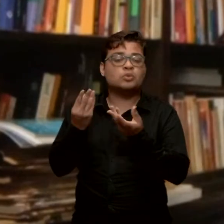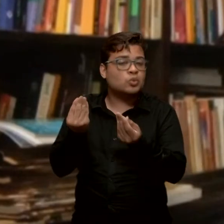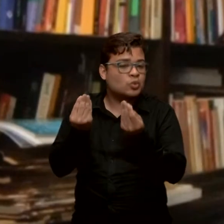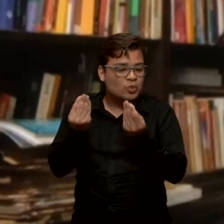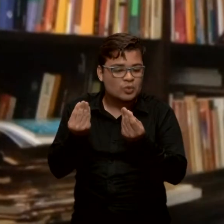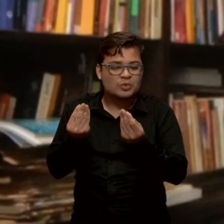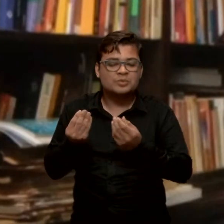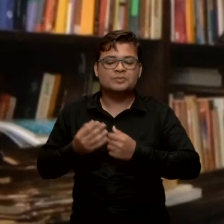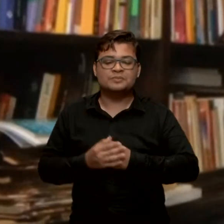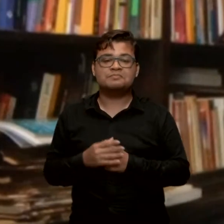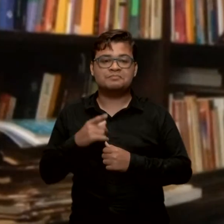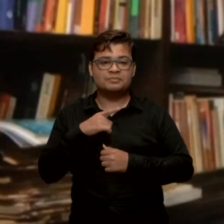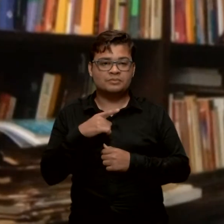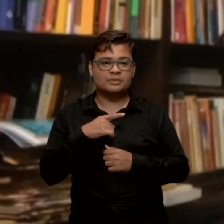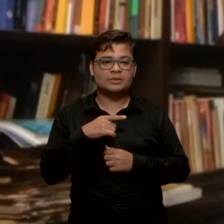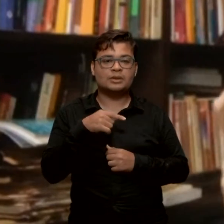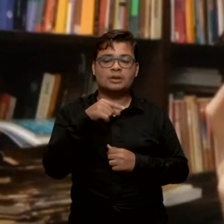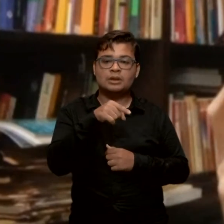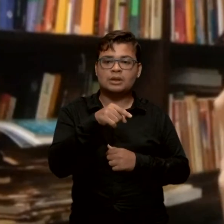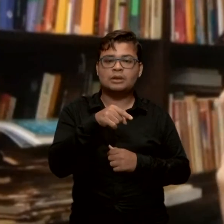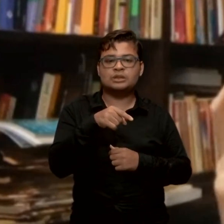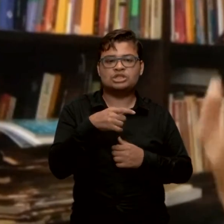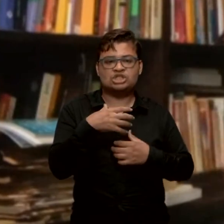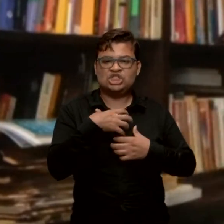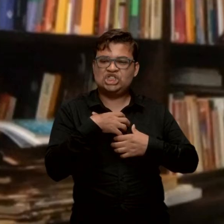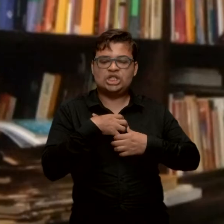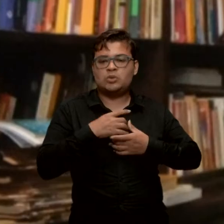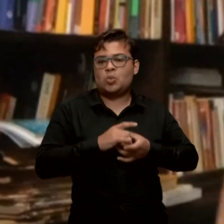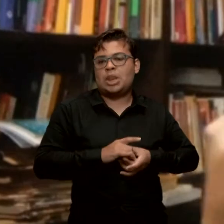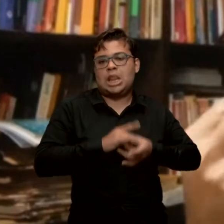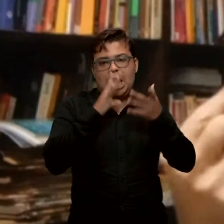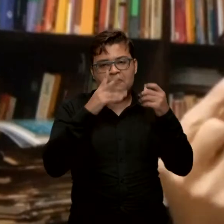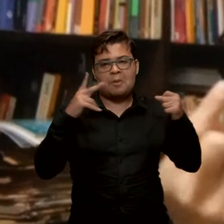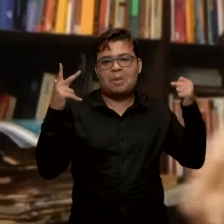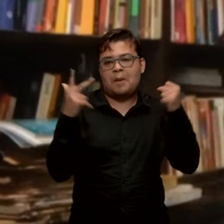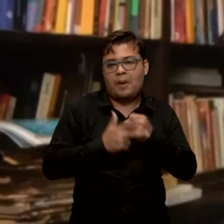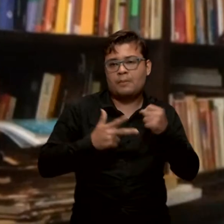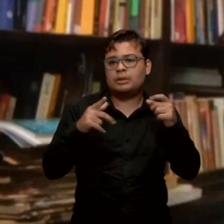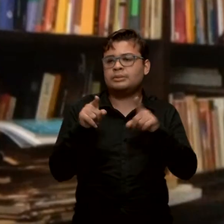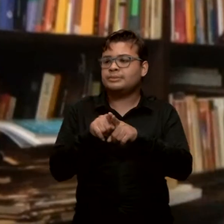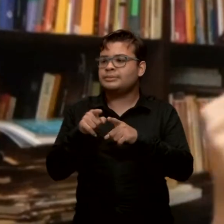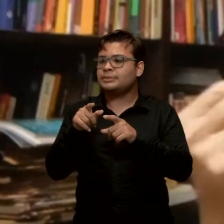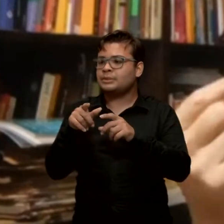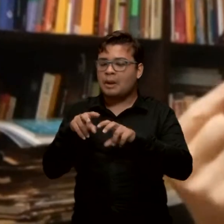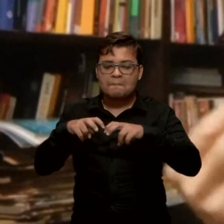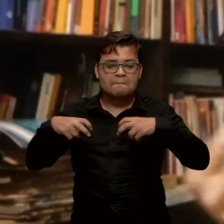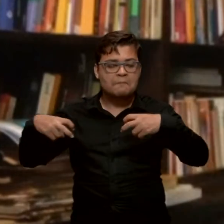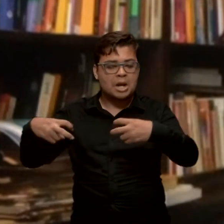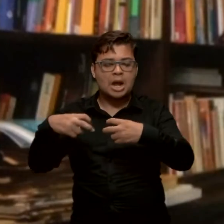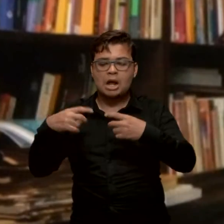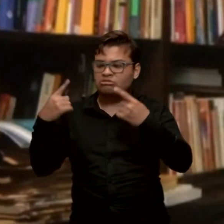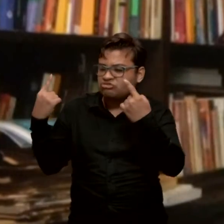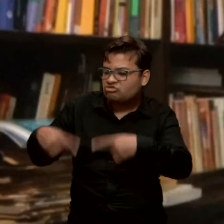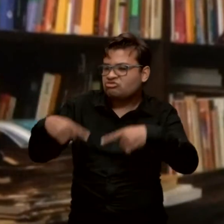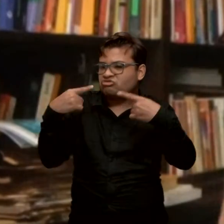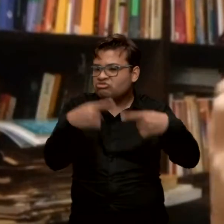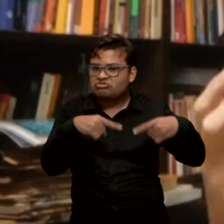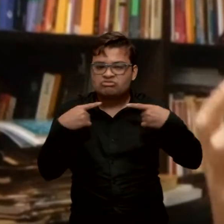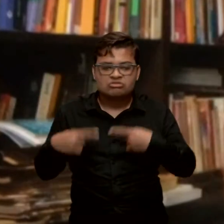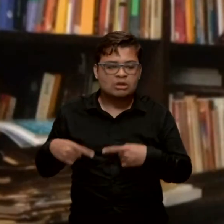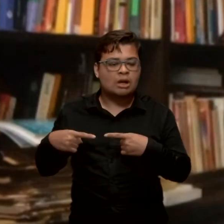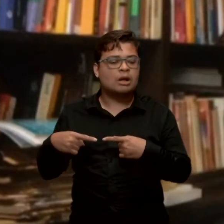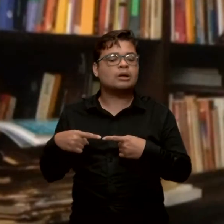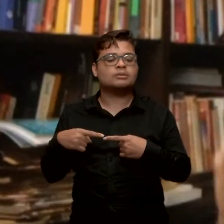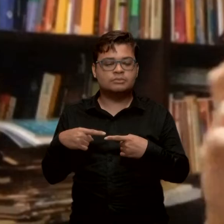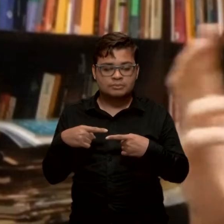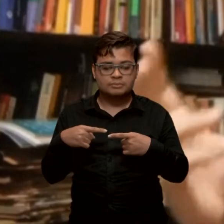do freestyle, né? Tem muito, assim, com a coisa da rua, com a coisa da roda, com a coisa do desafio, né? Que